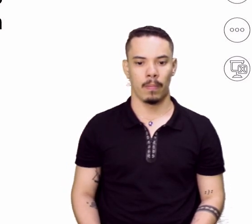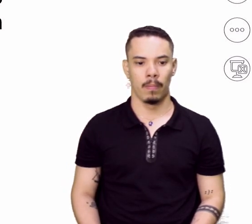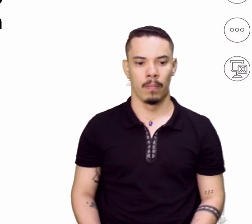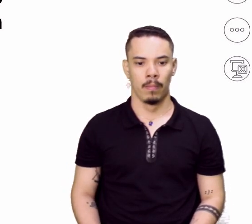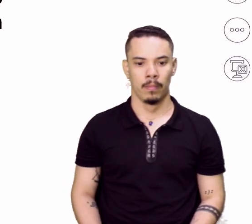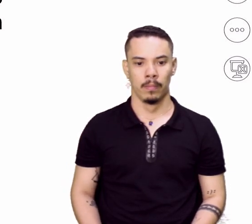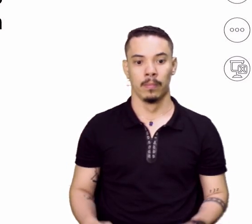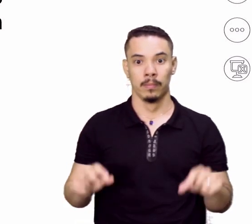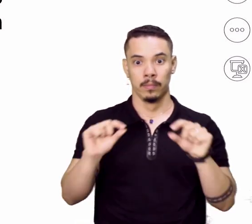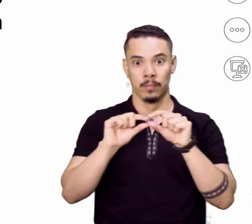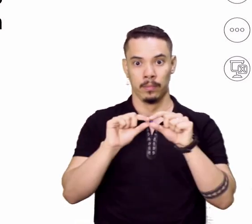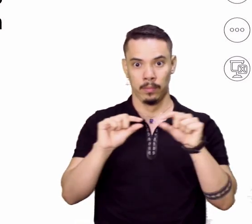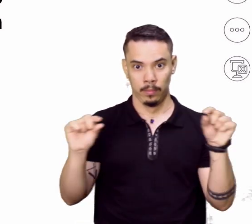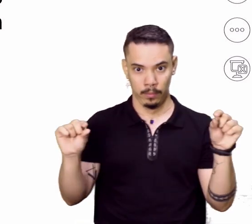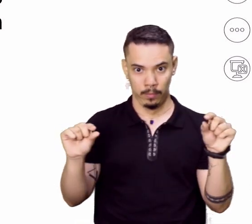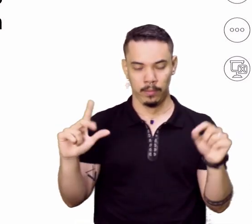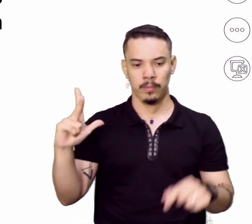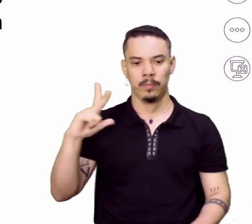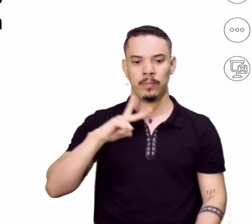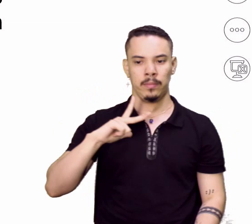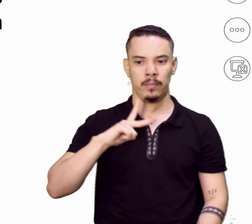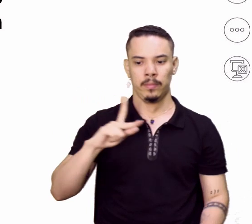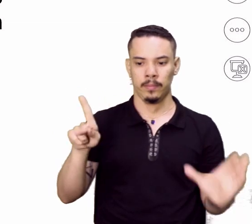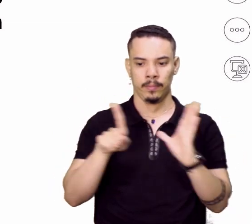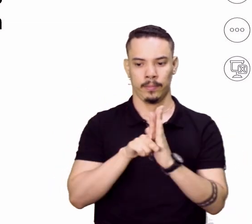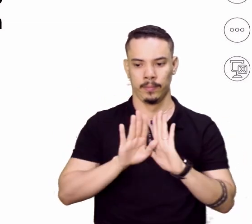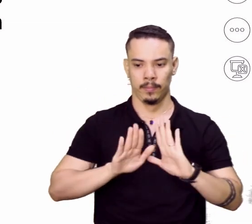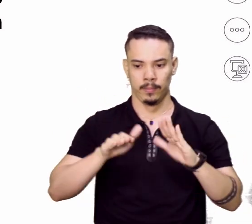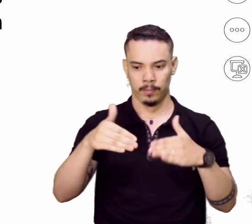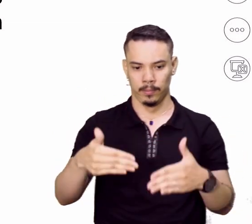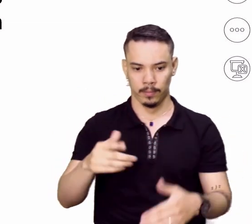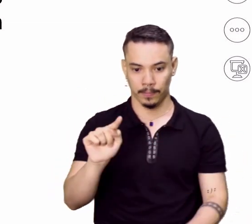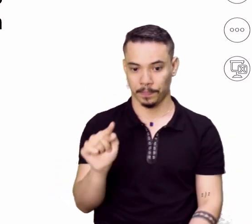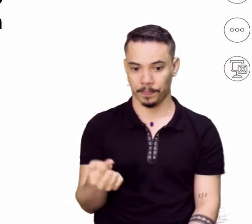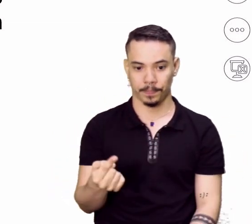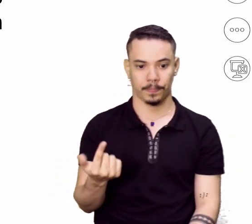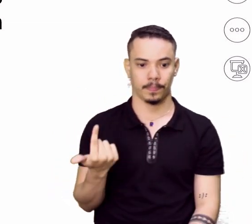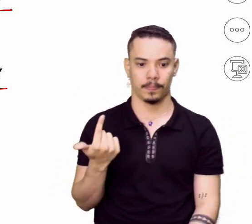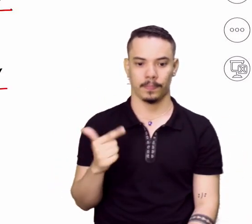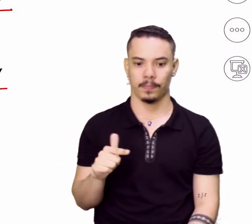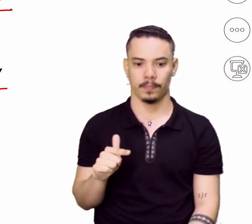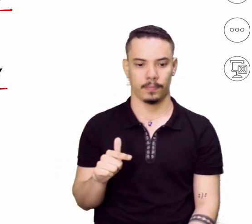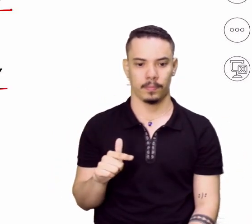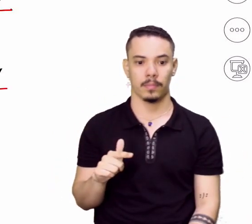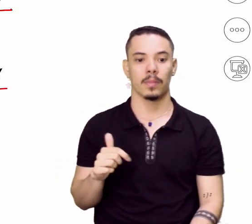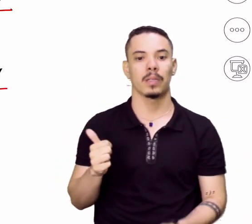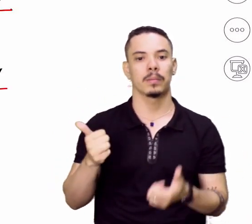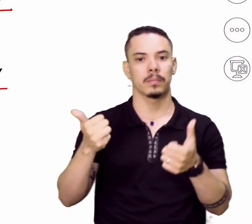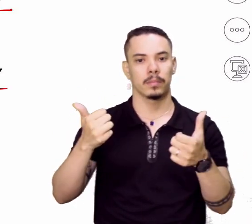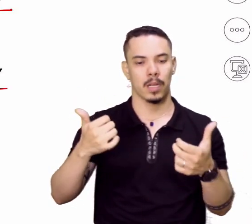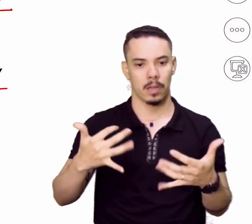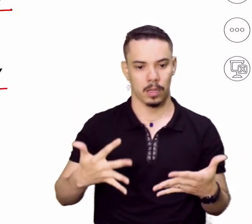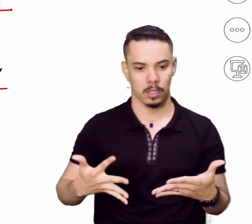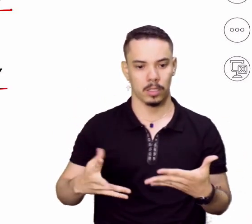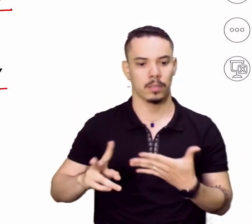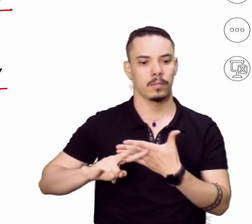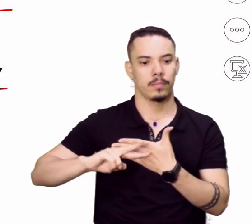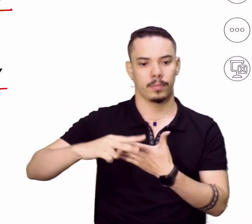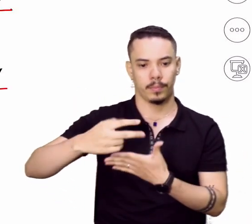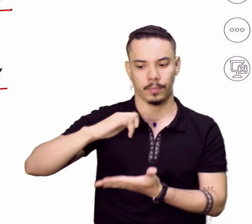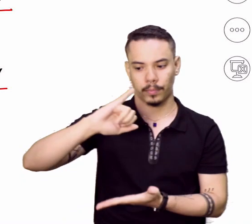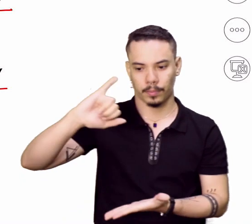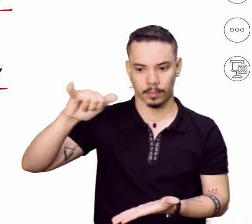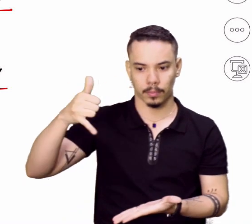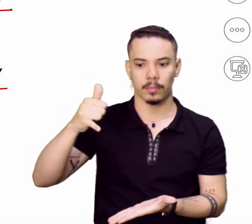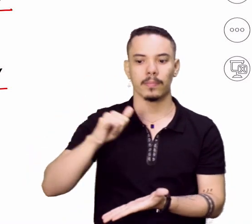as orações restritivas, você não tem essa vírgula aqui. Já nas explicativas, que são as non-defined clauses,